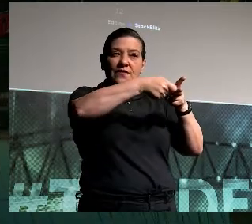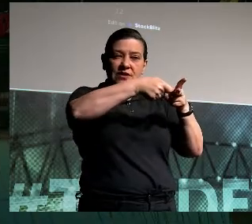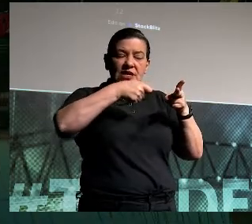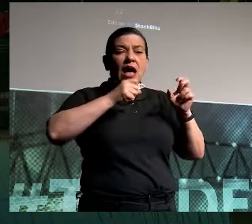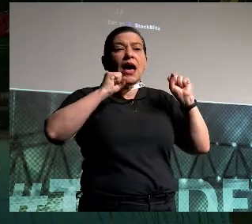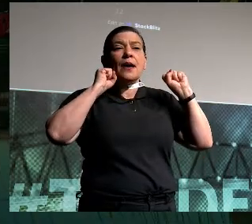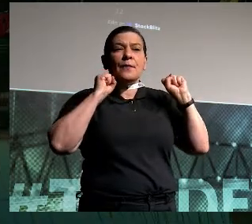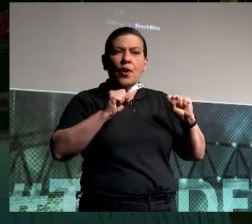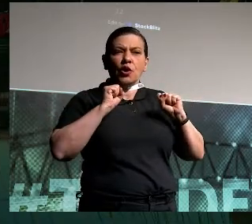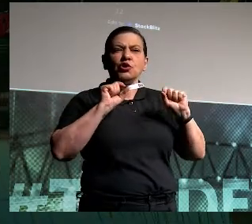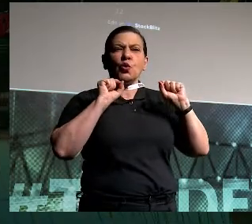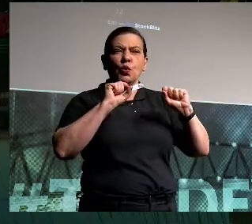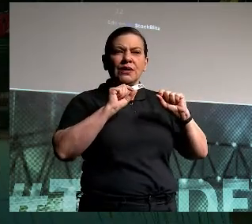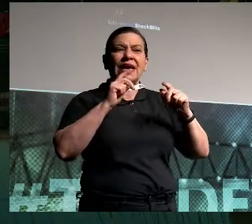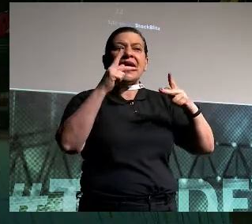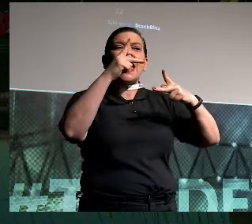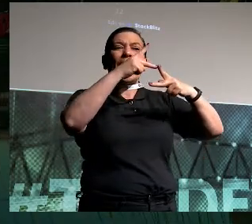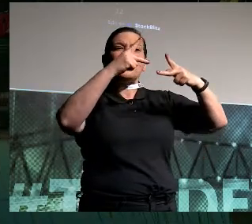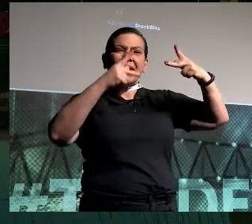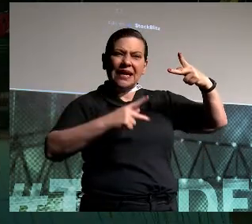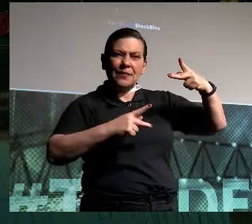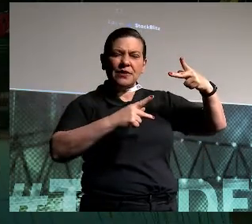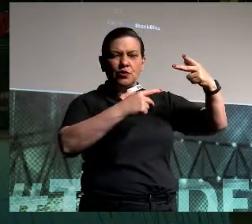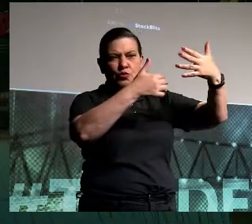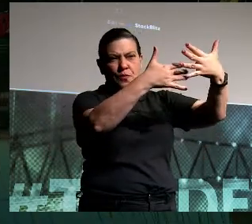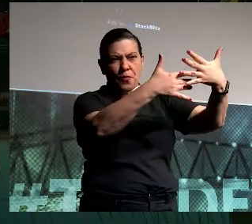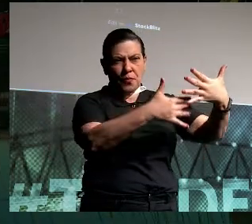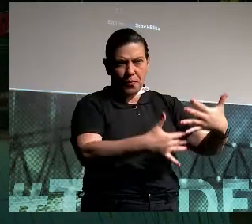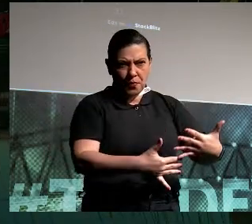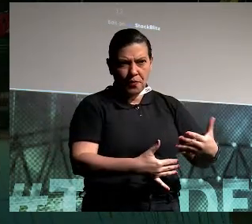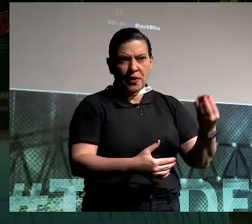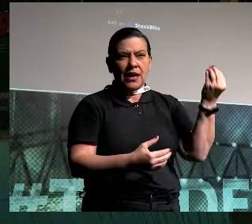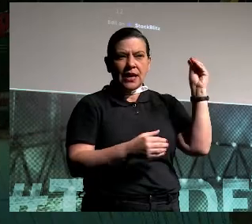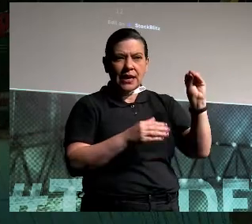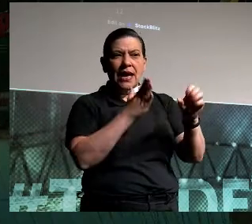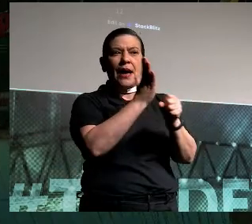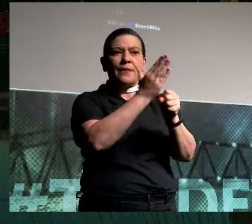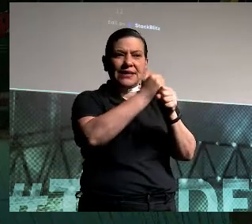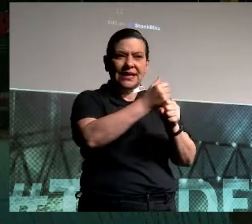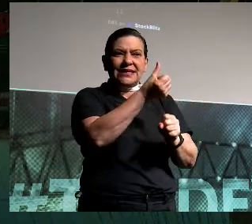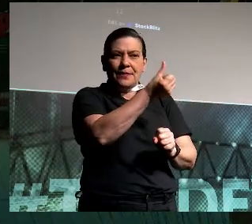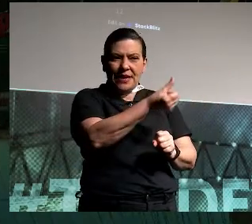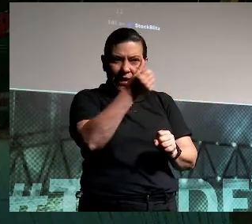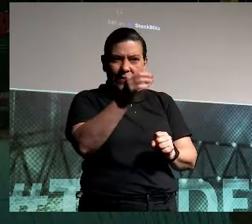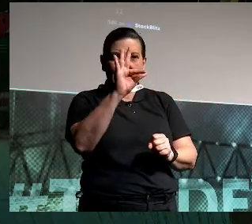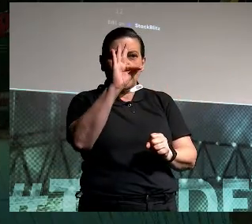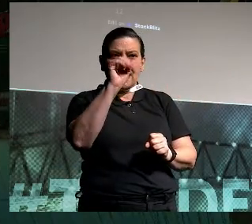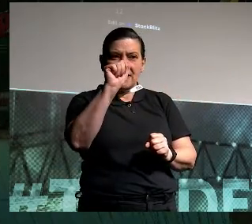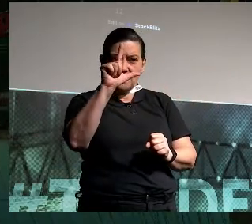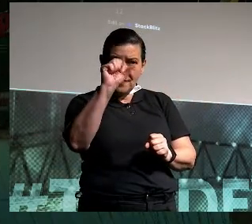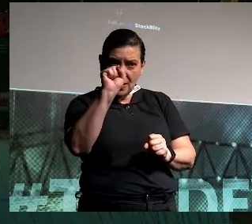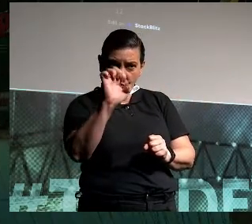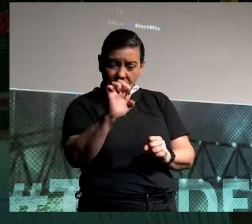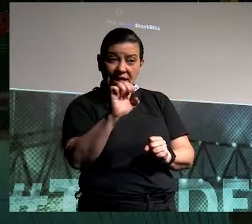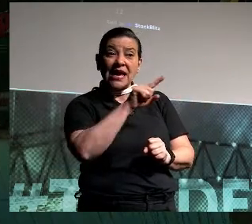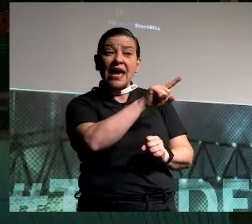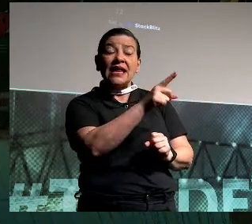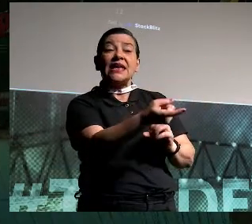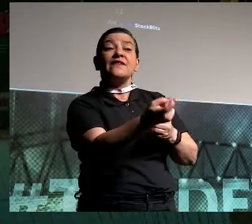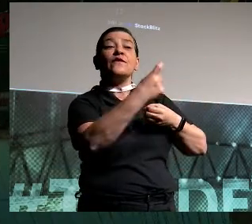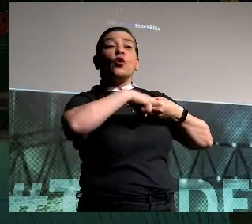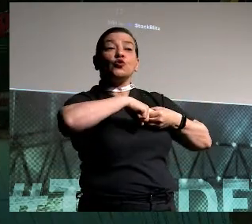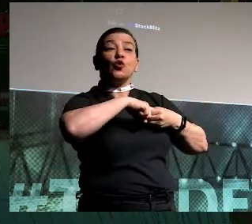posso passar vários parâmetros para ele. Então, eu passei o parâmetro batata, meia, meia e false. E olha só, ele me deu